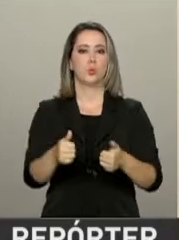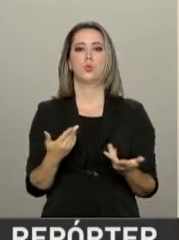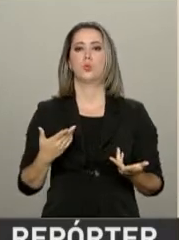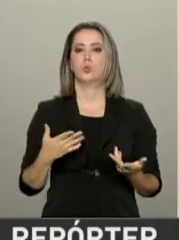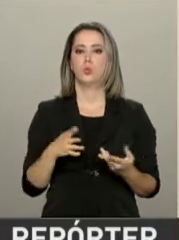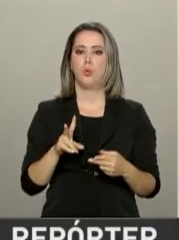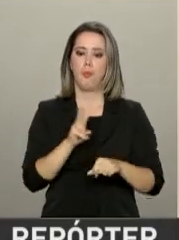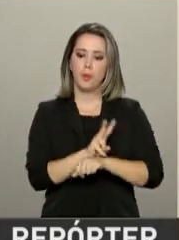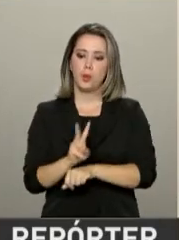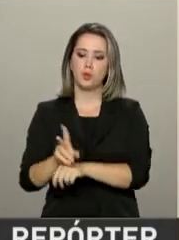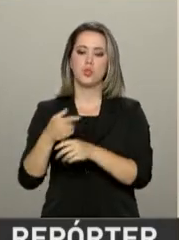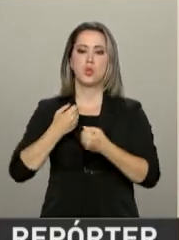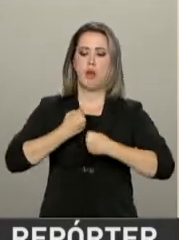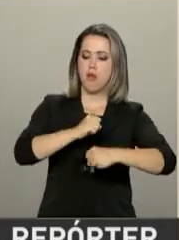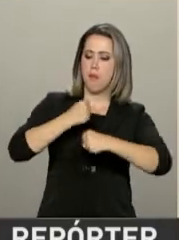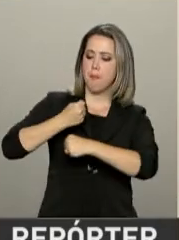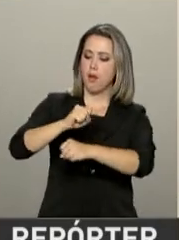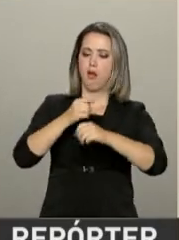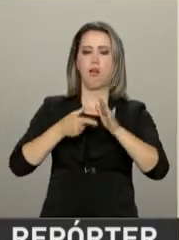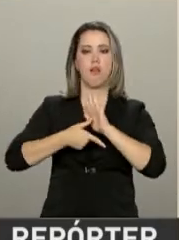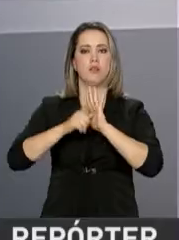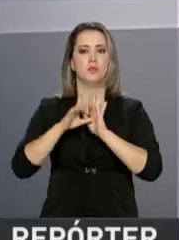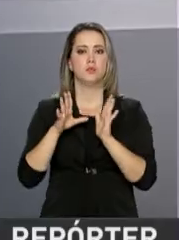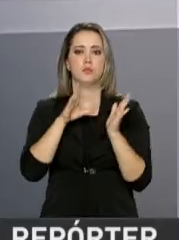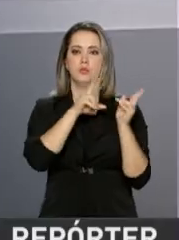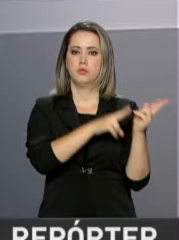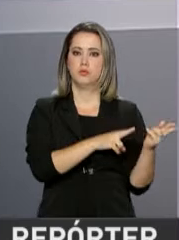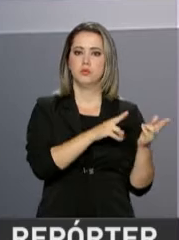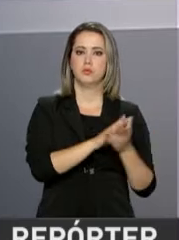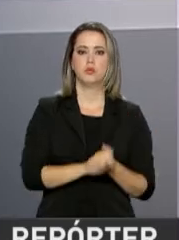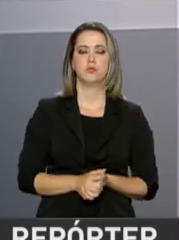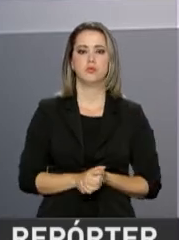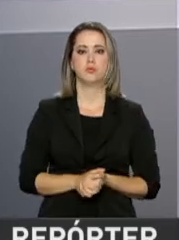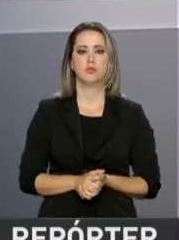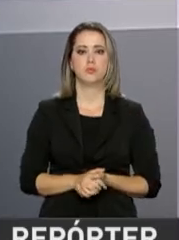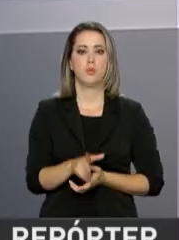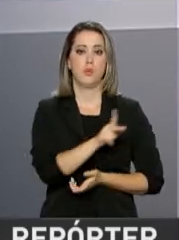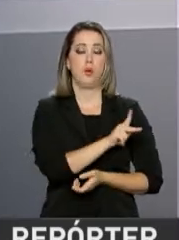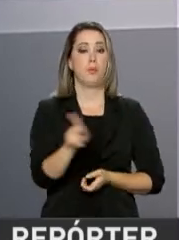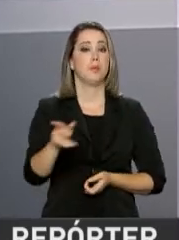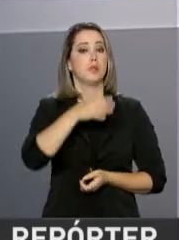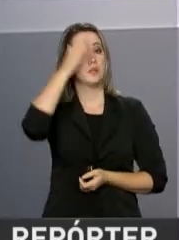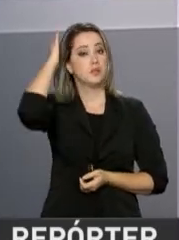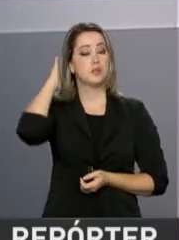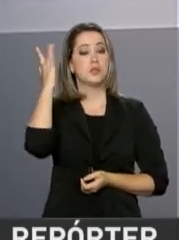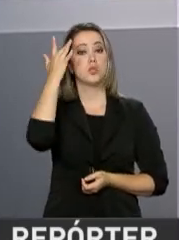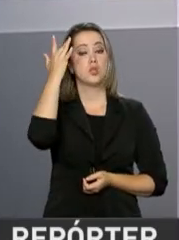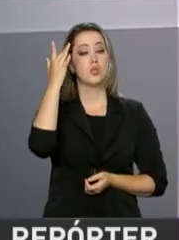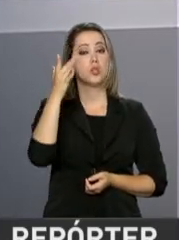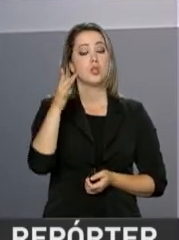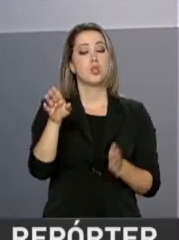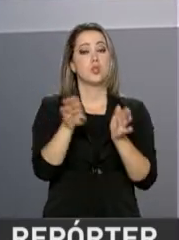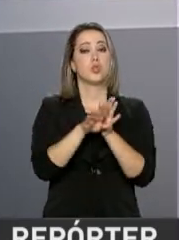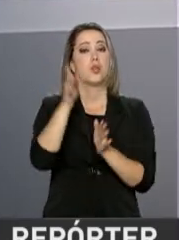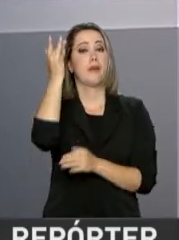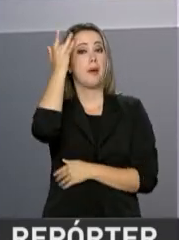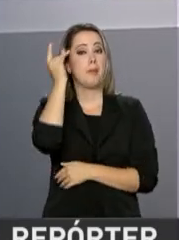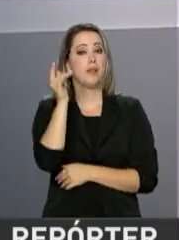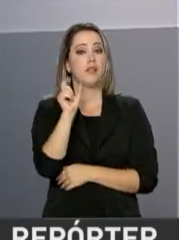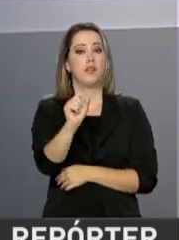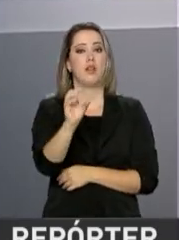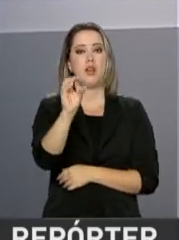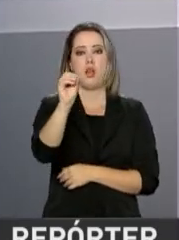né limpar a casa antes de dormir o presidente michel temer chega amanhã a orla na noruega